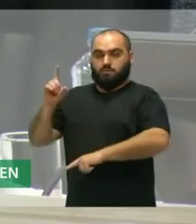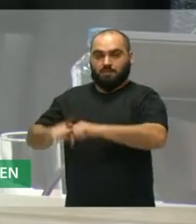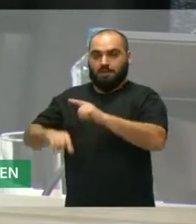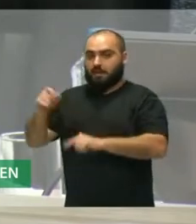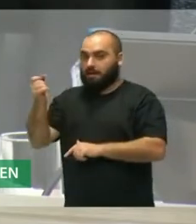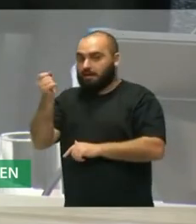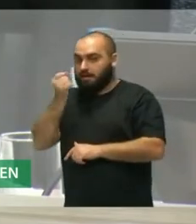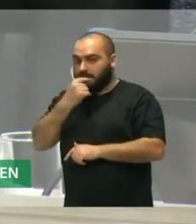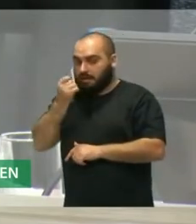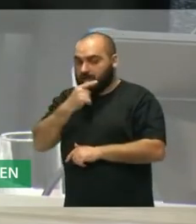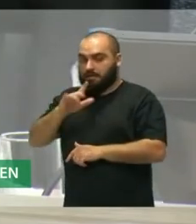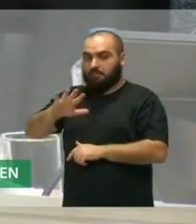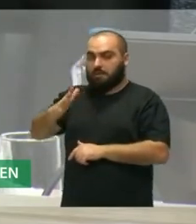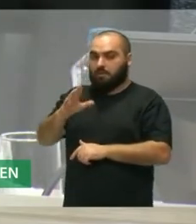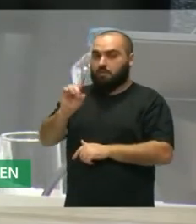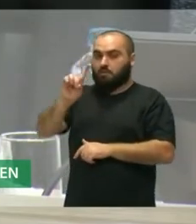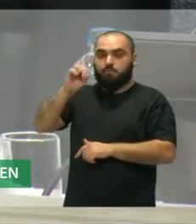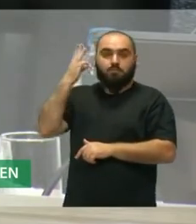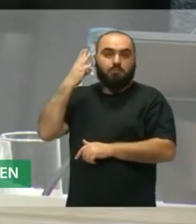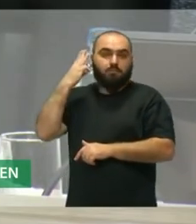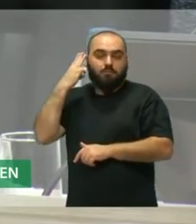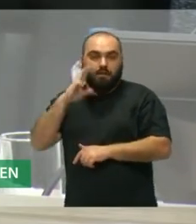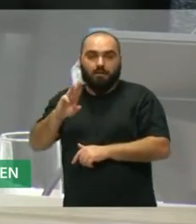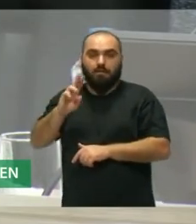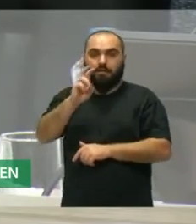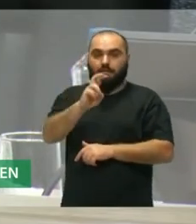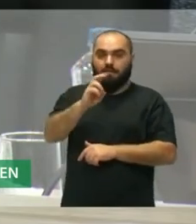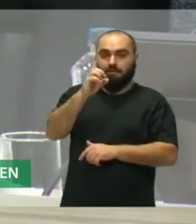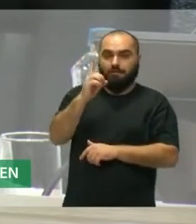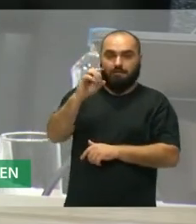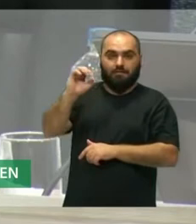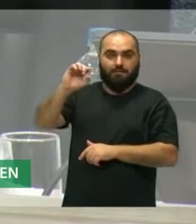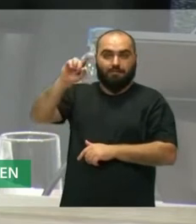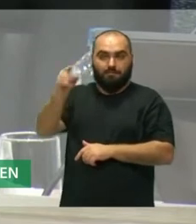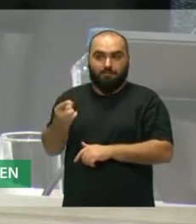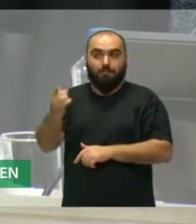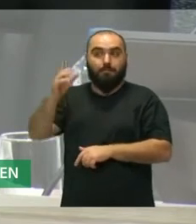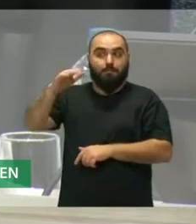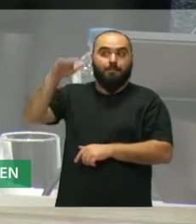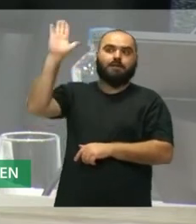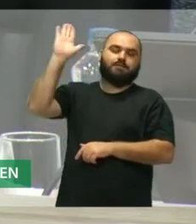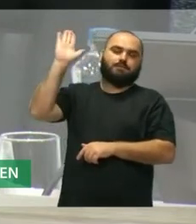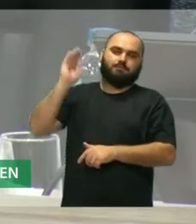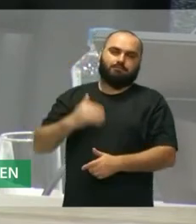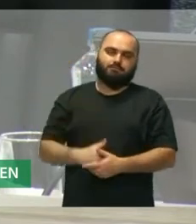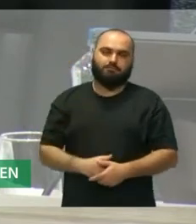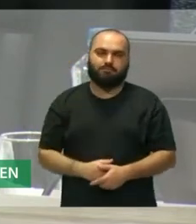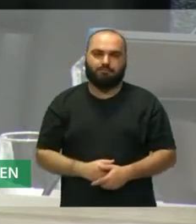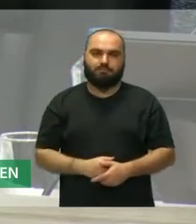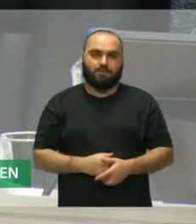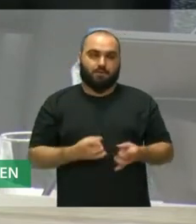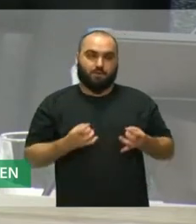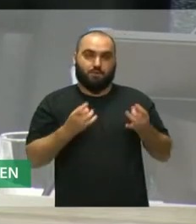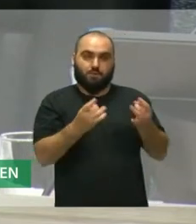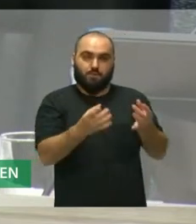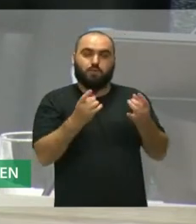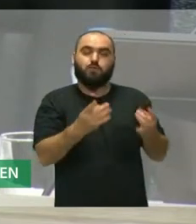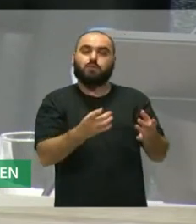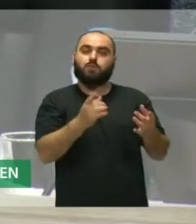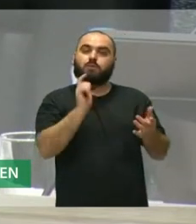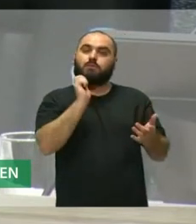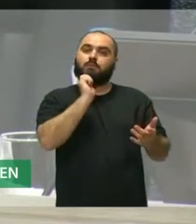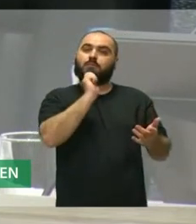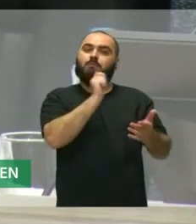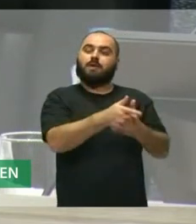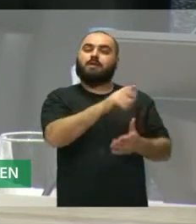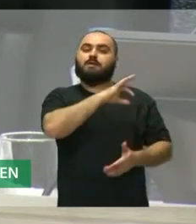medicamento, ele chegou a 1 milhão e 510 mil a mais mês. O custo com pessoal